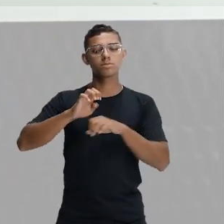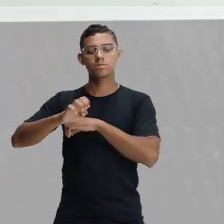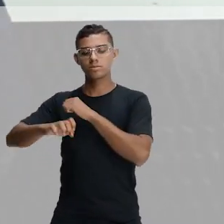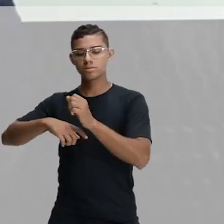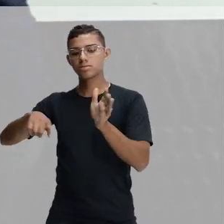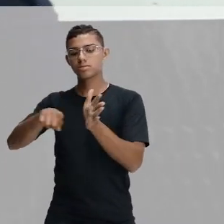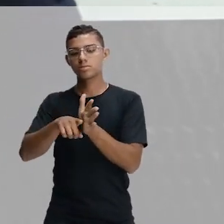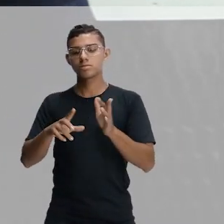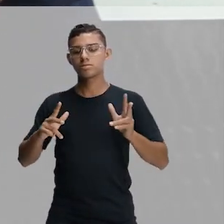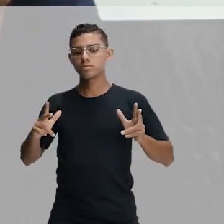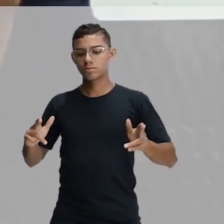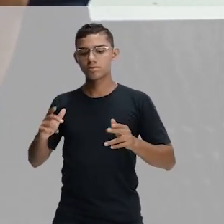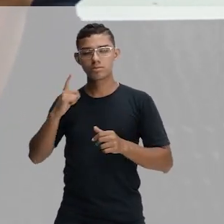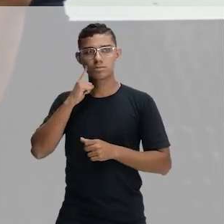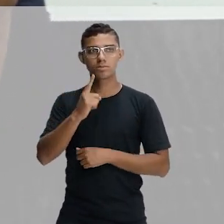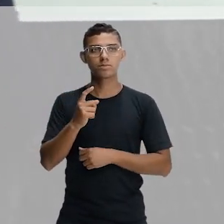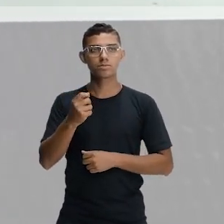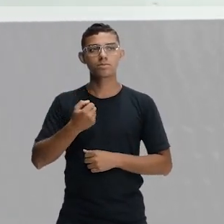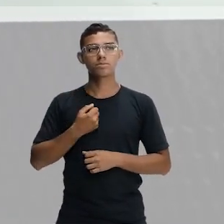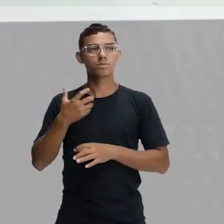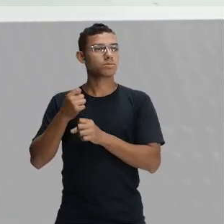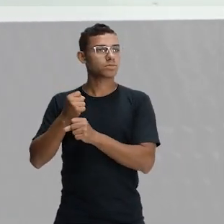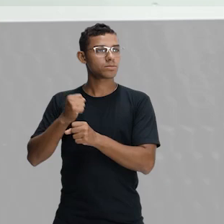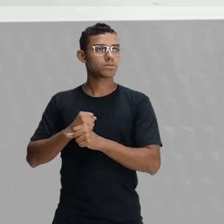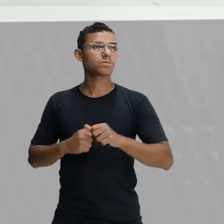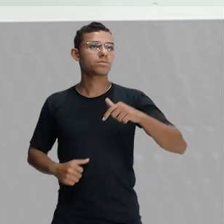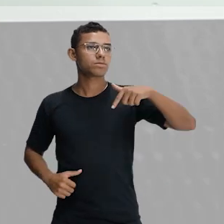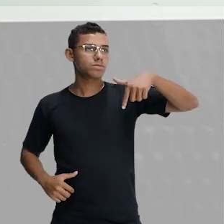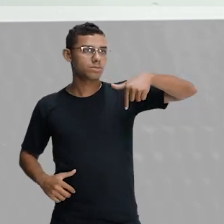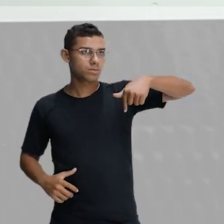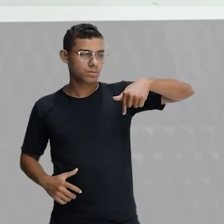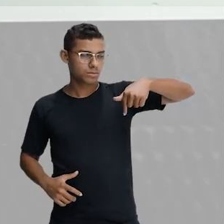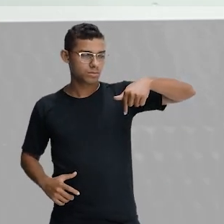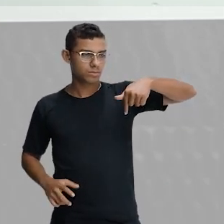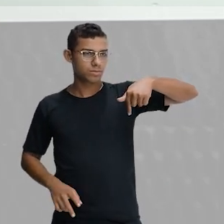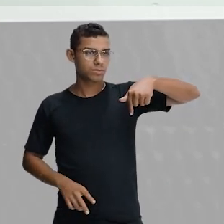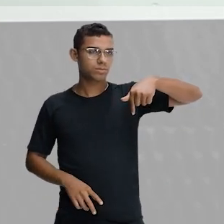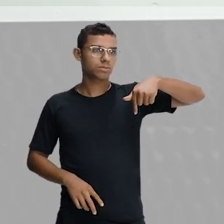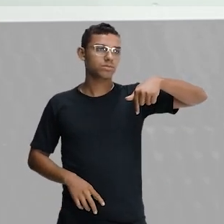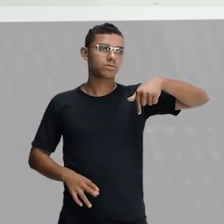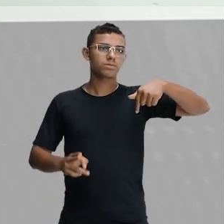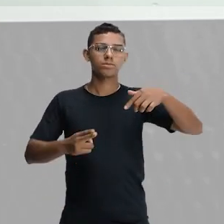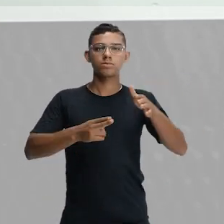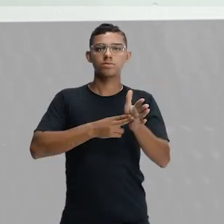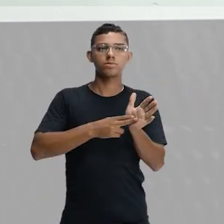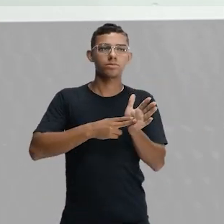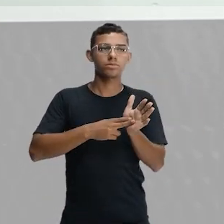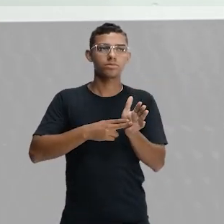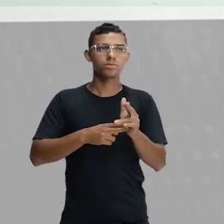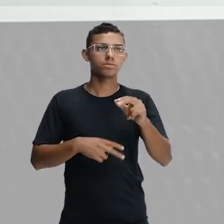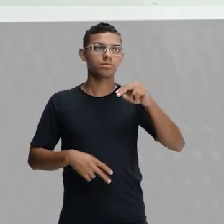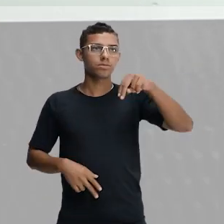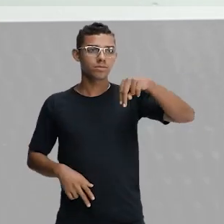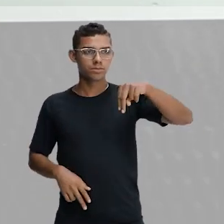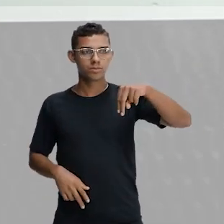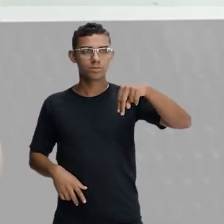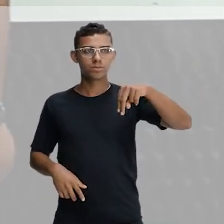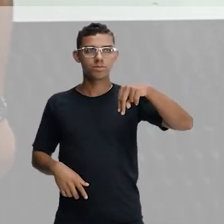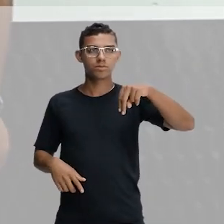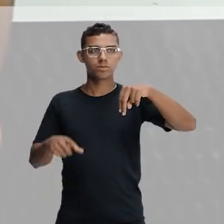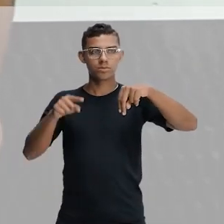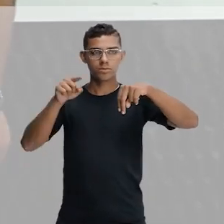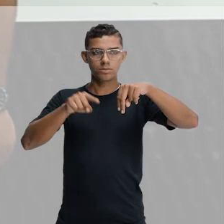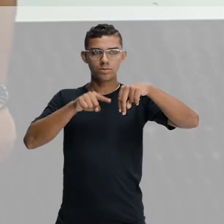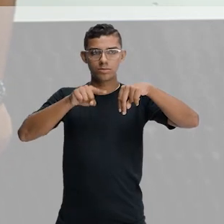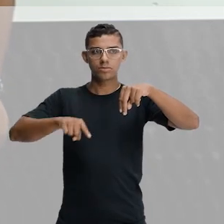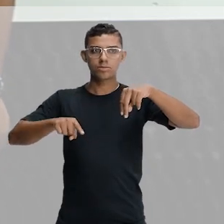você fizer lá a sua continha, ó, Q é igual a N vezes E. Esse N vai ser o